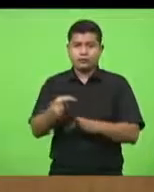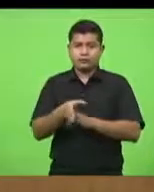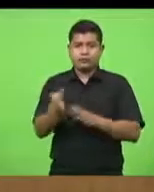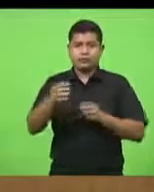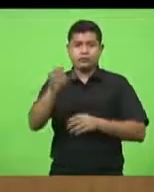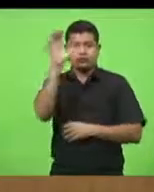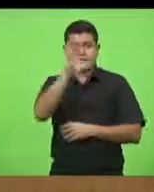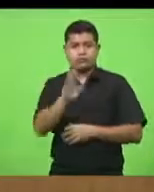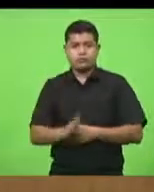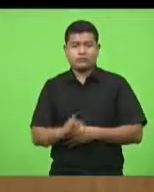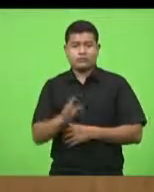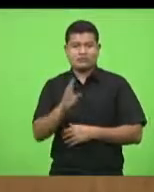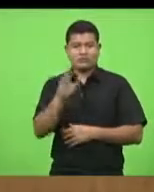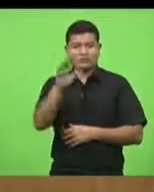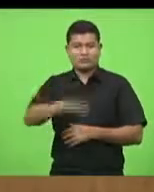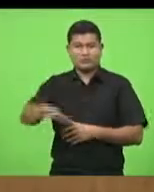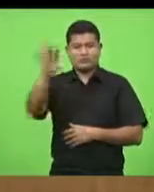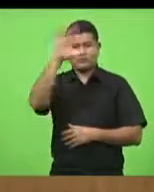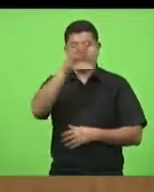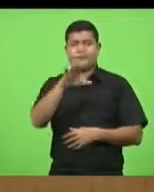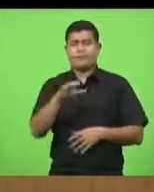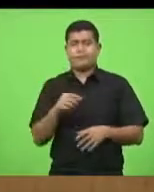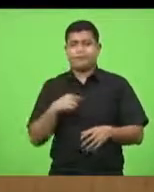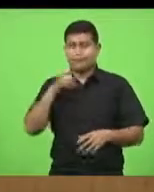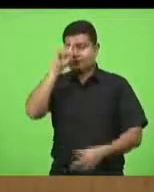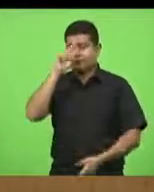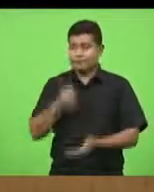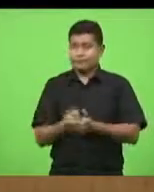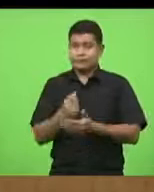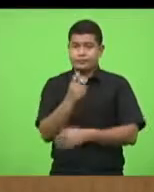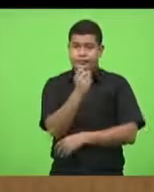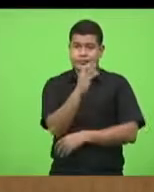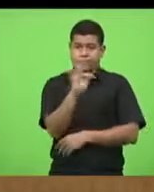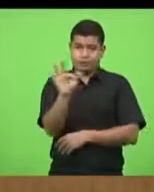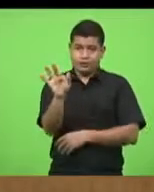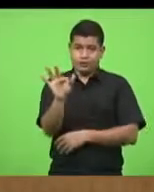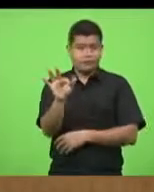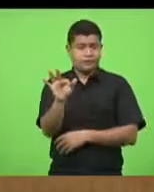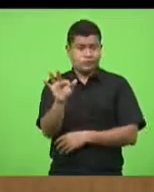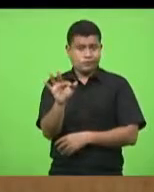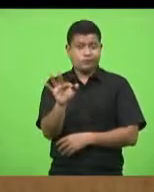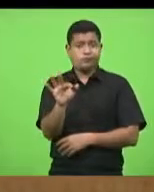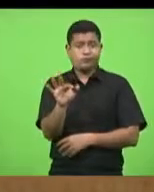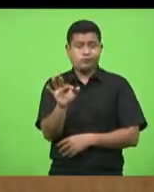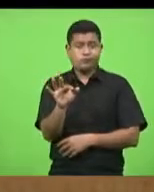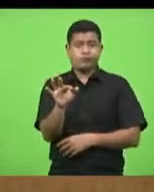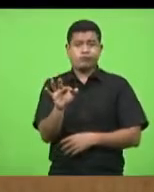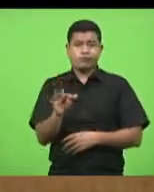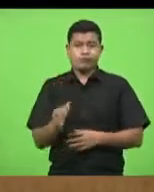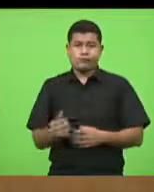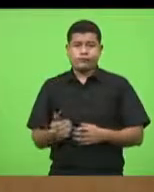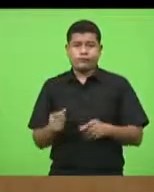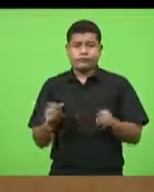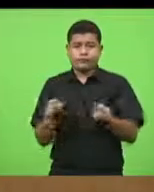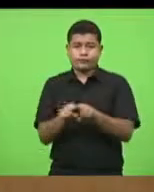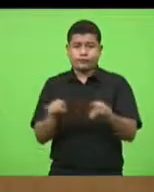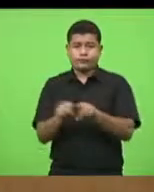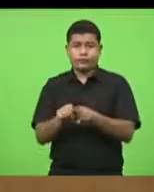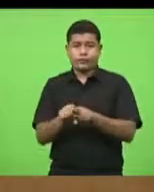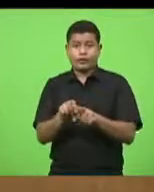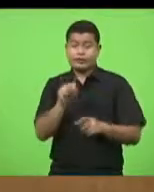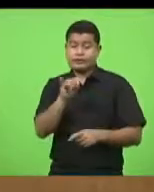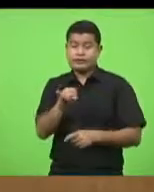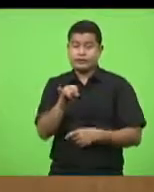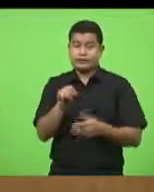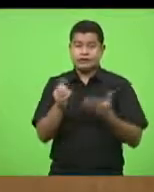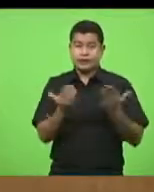e também nas decisões do Supremo. A possibilidade, inclusive, se for o caso do governo do